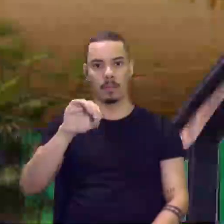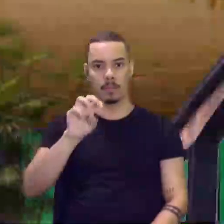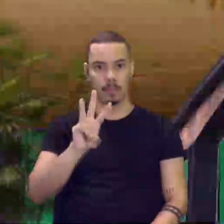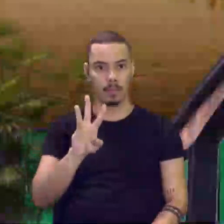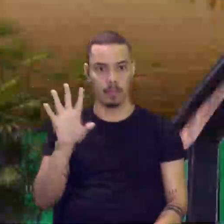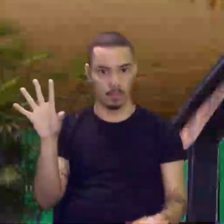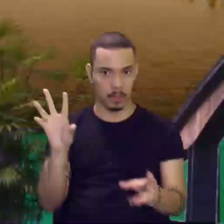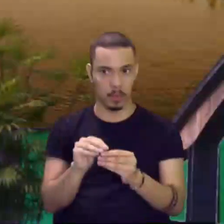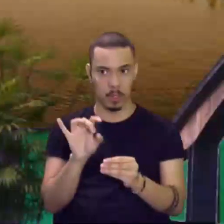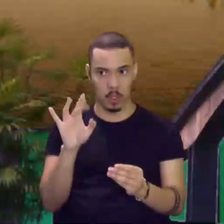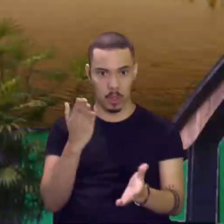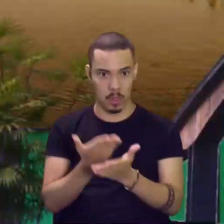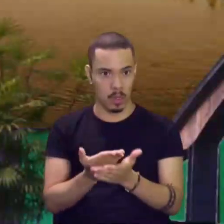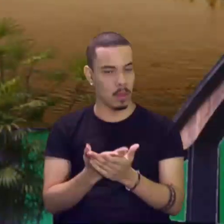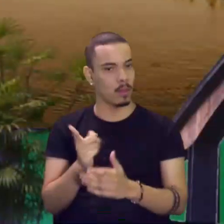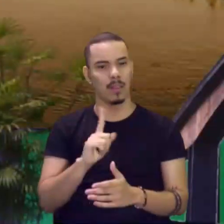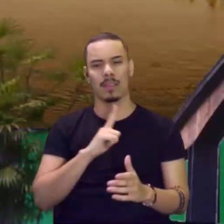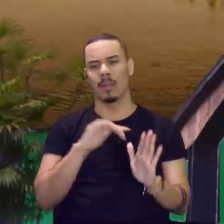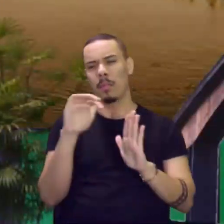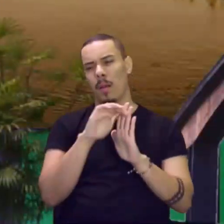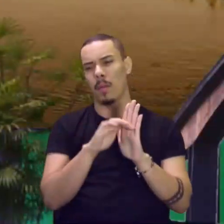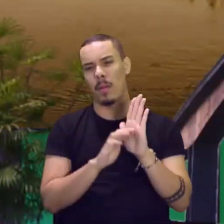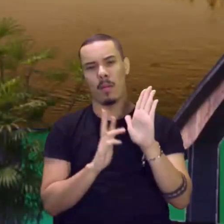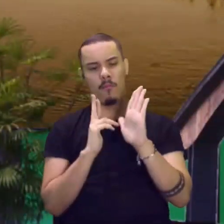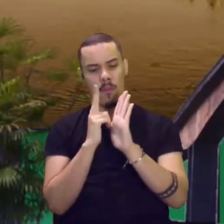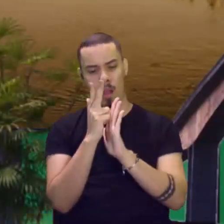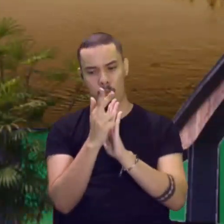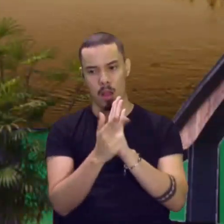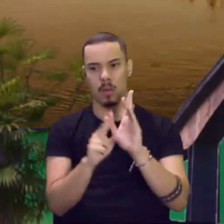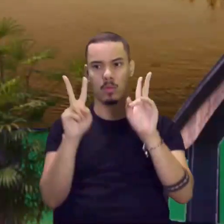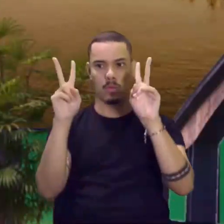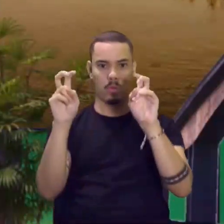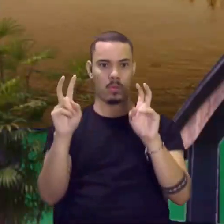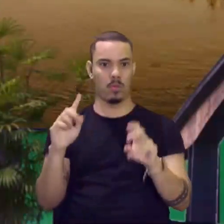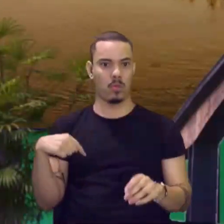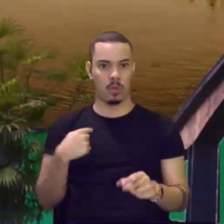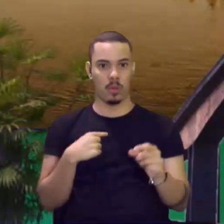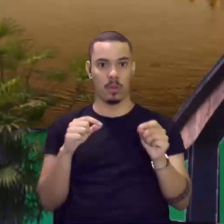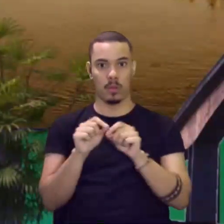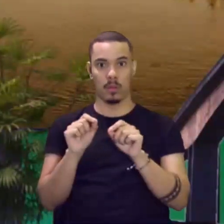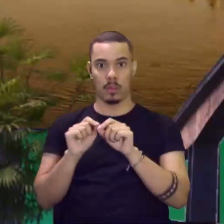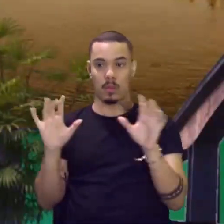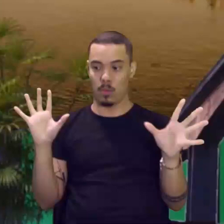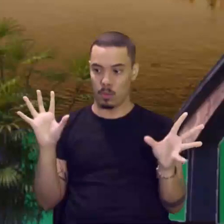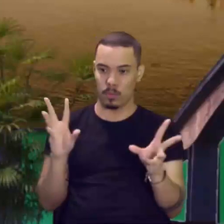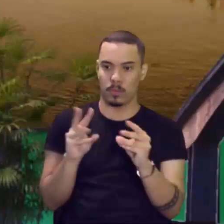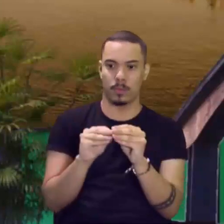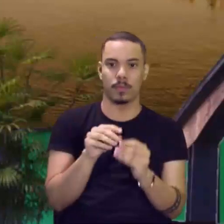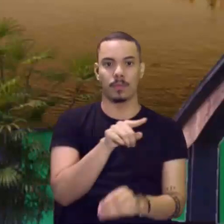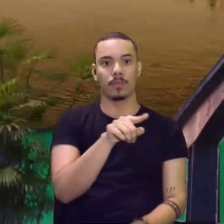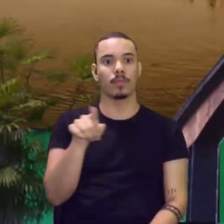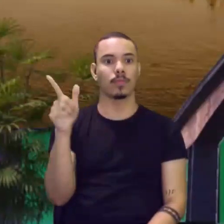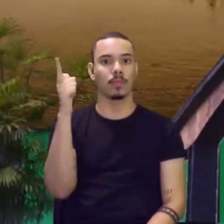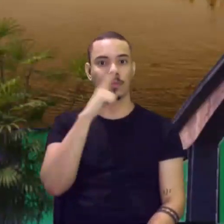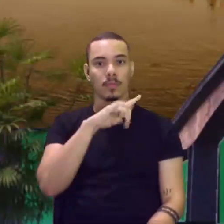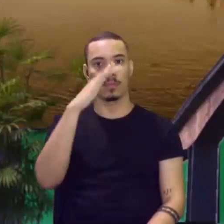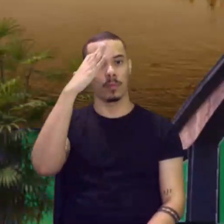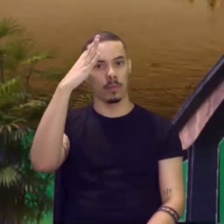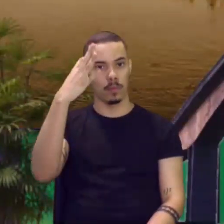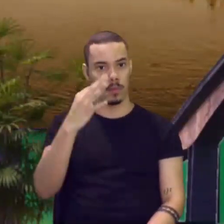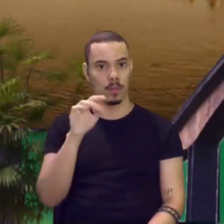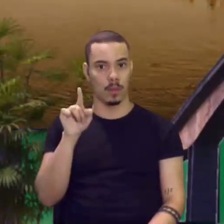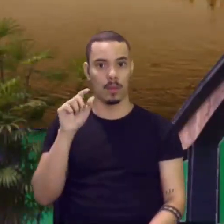nessa aula, porque são muitos assuntos e a gente apenas está fazendo de uma forma que você consiga compreender que